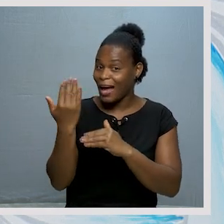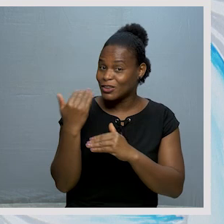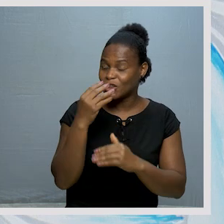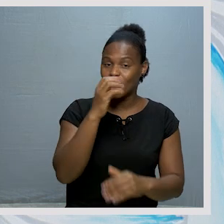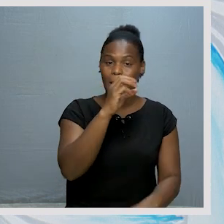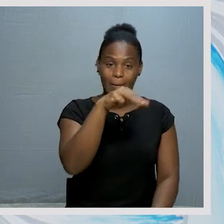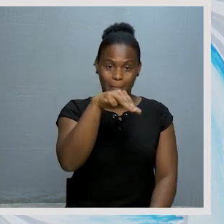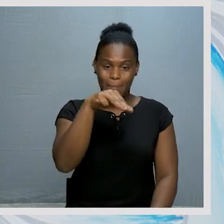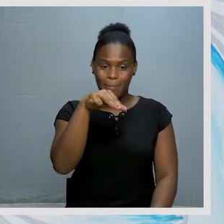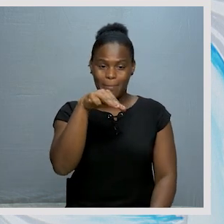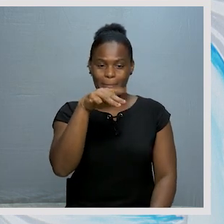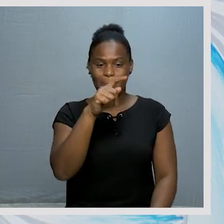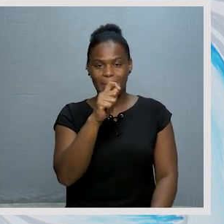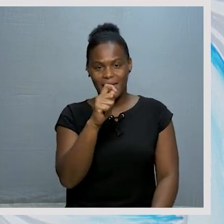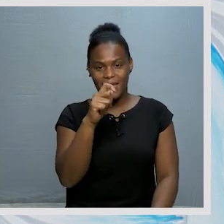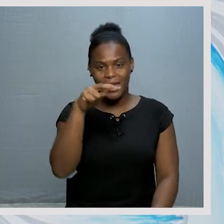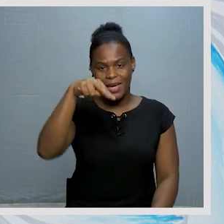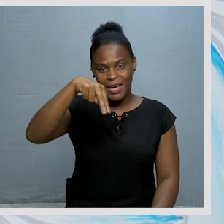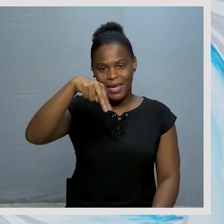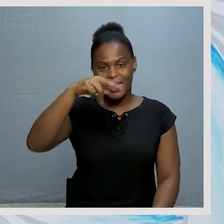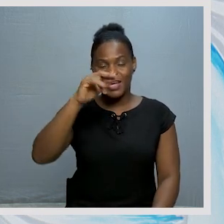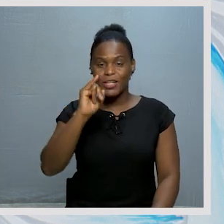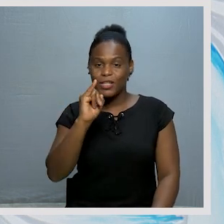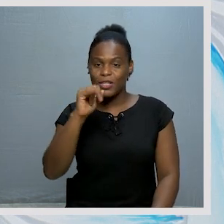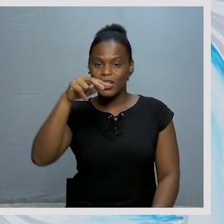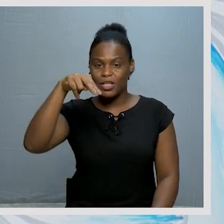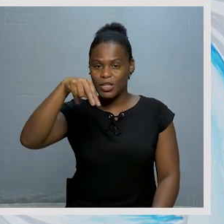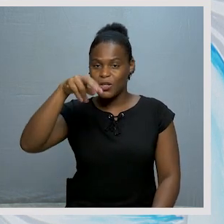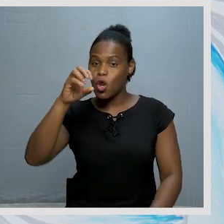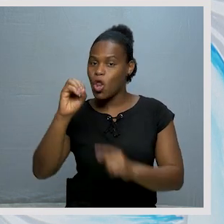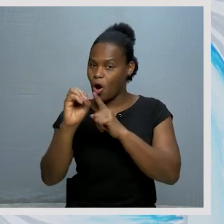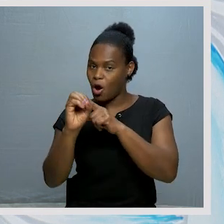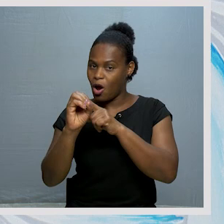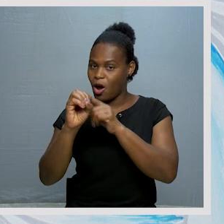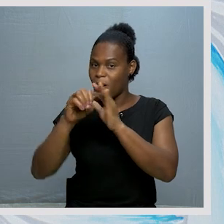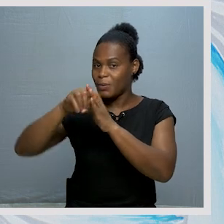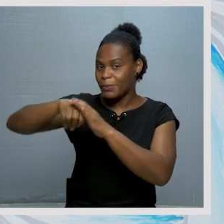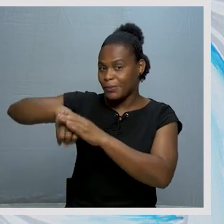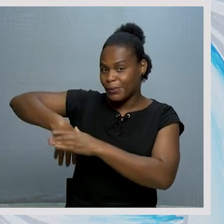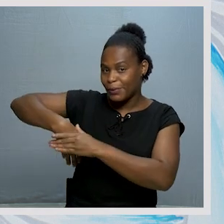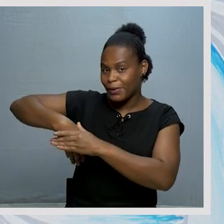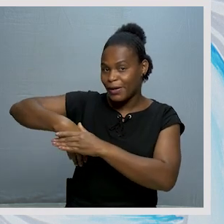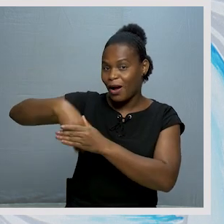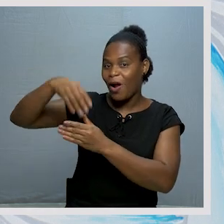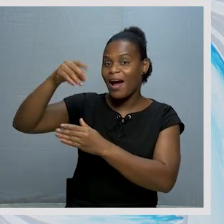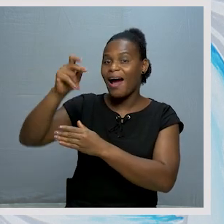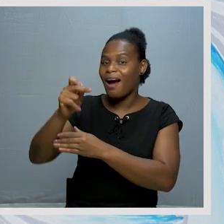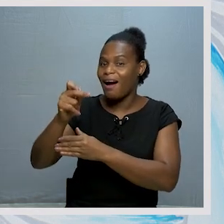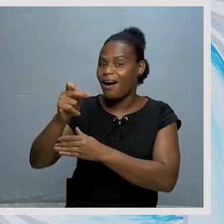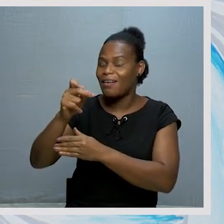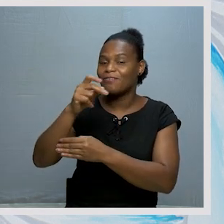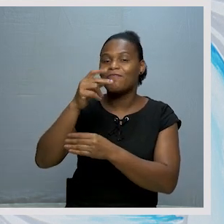marca do gênero masculino, foi substituído ao truque. Esta marca foi